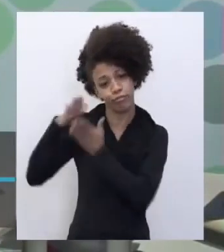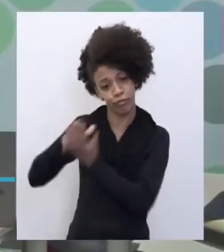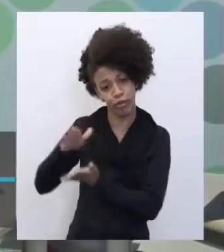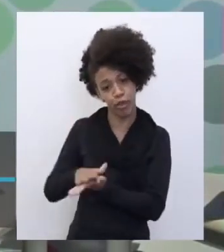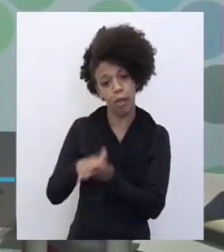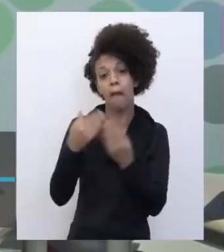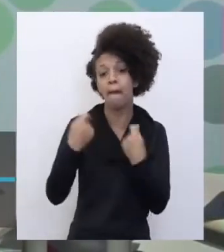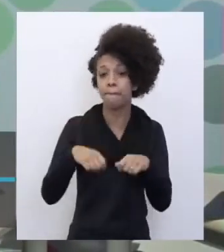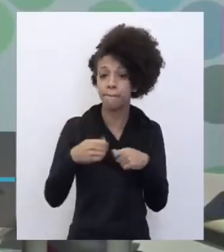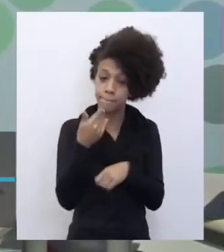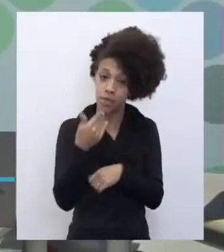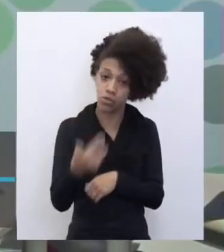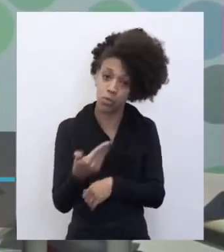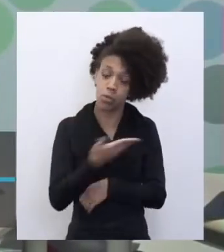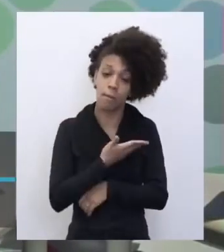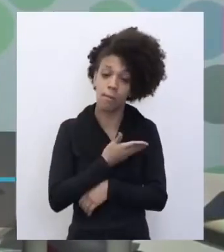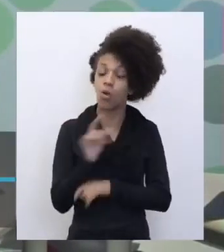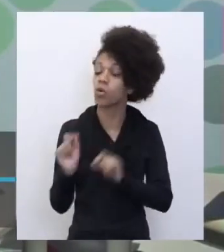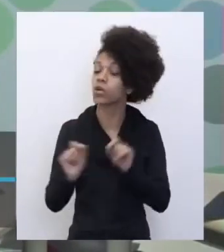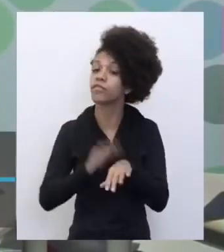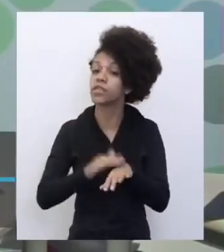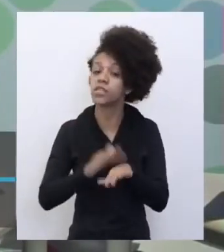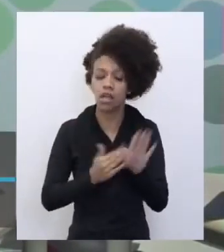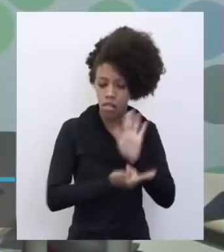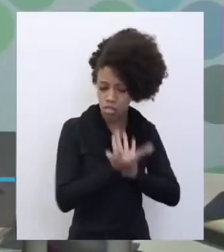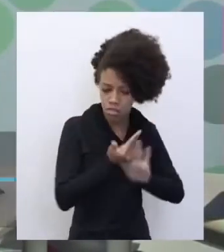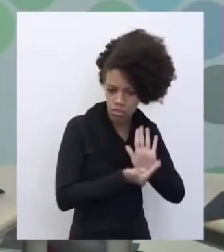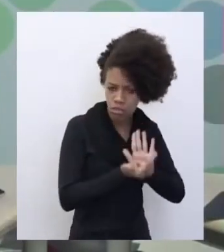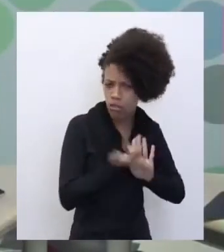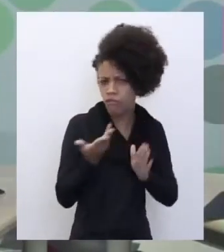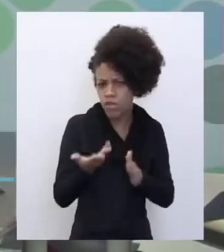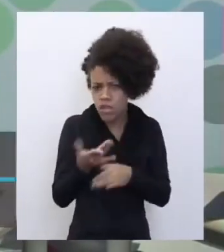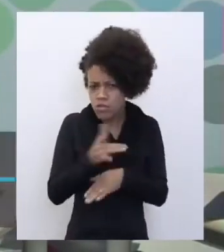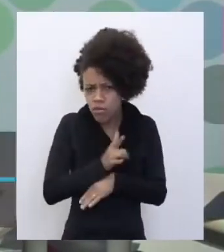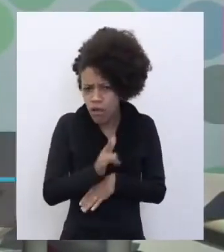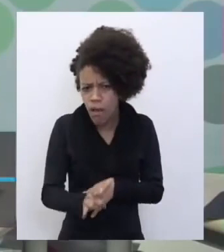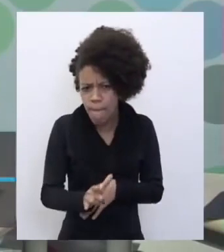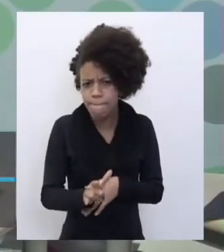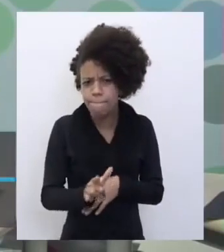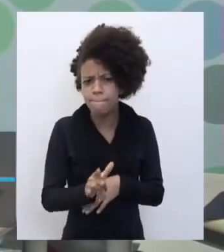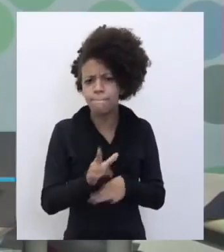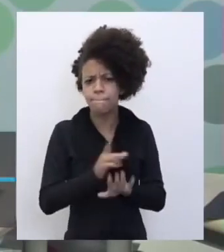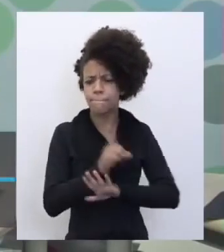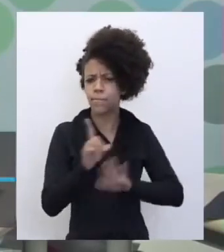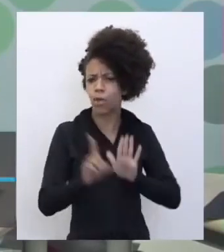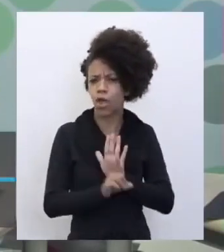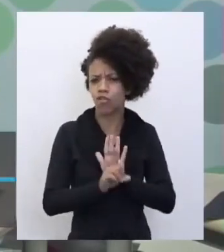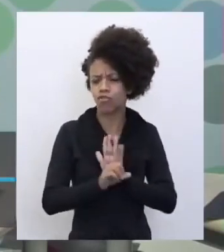que pedir para uma amiga. O que, que você pode fazer? Desenhar. Vocês não adoram esses personagens de mangá,